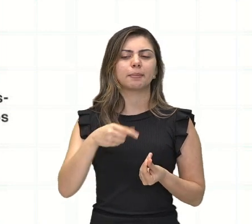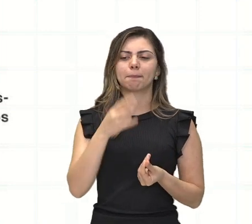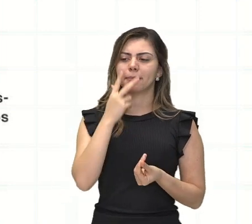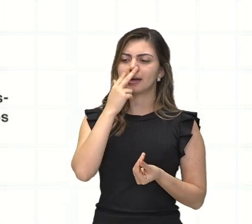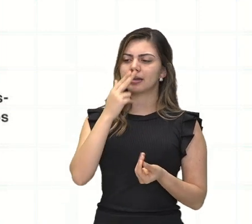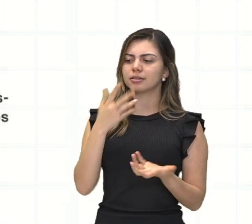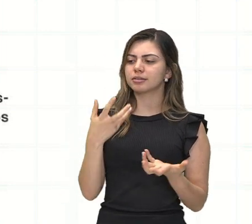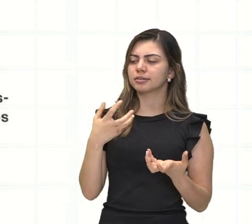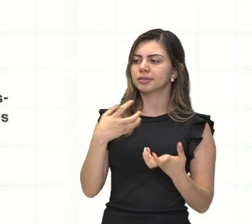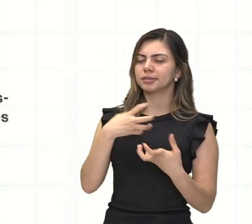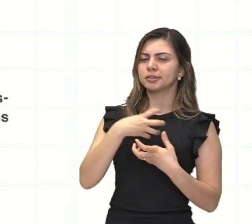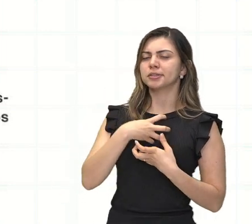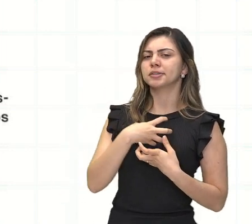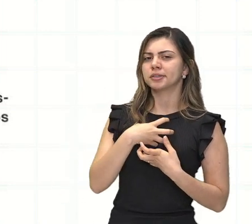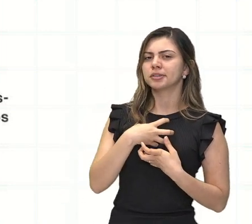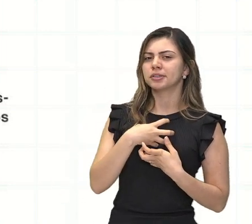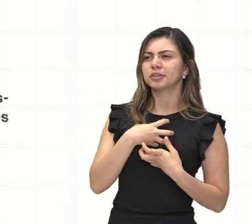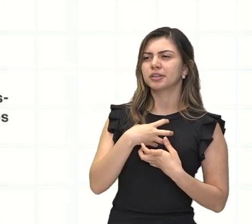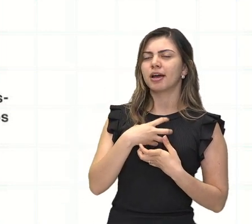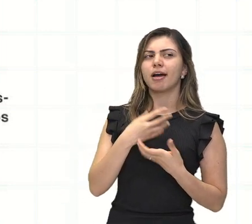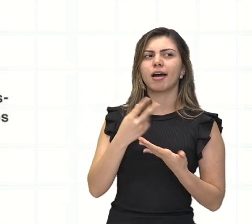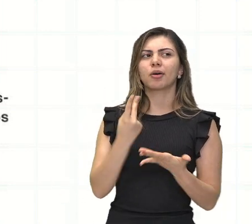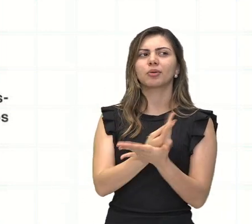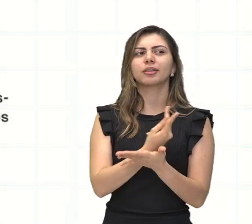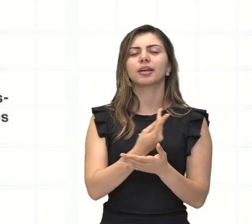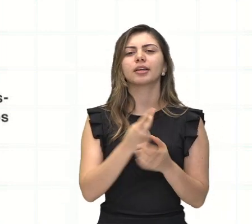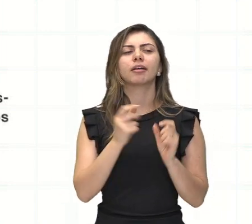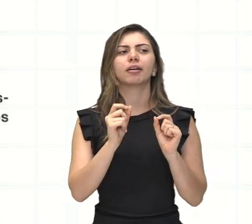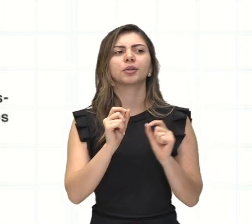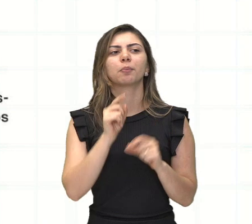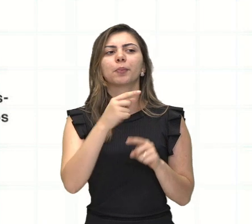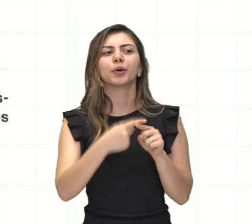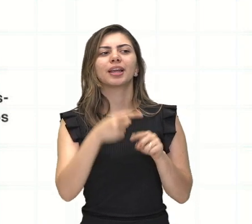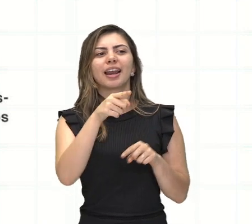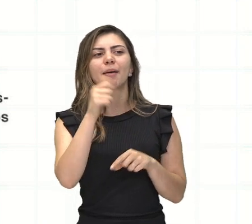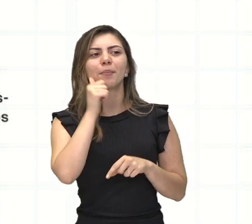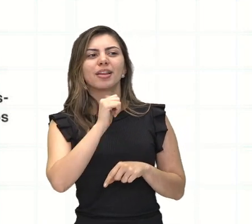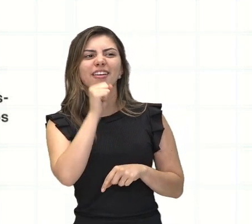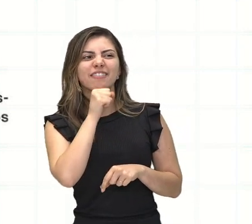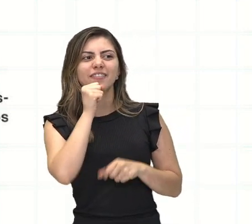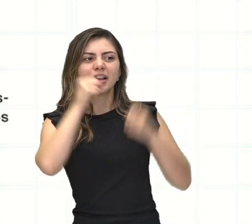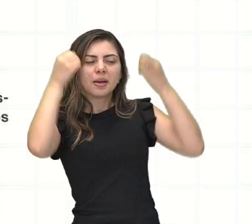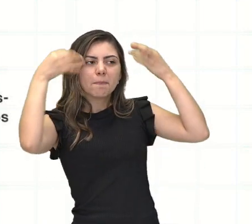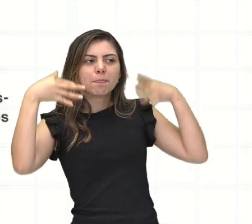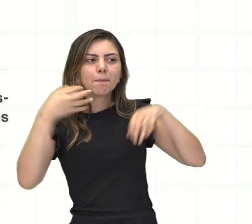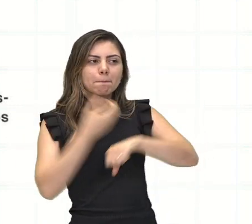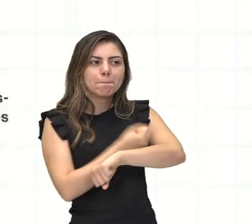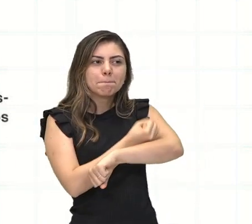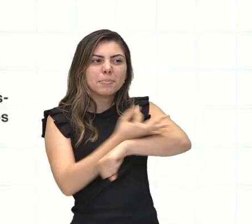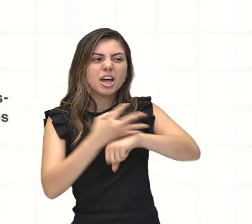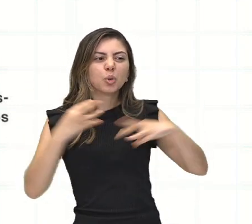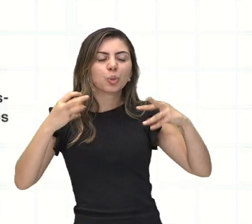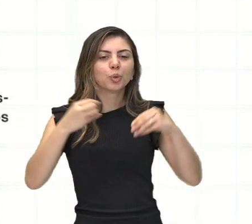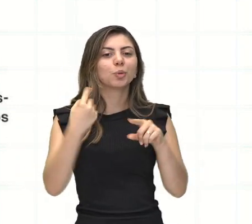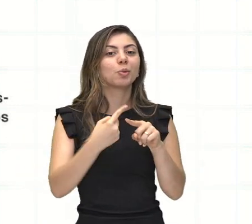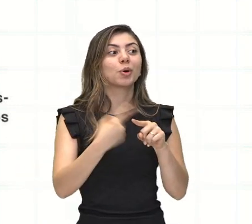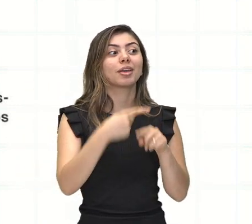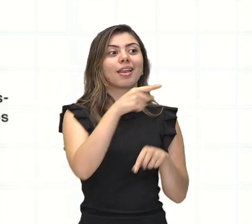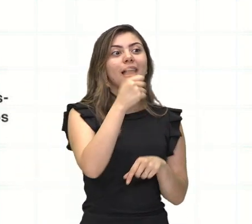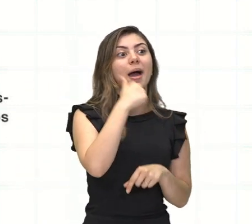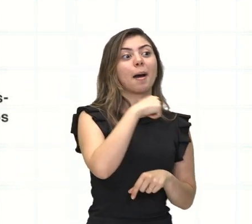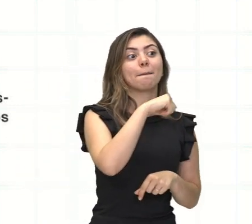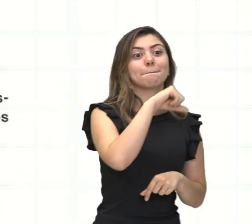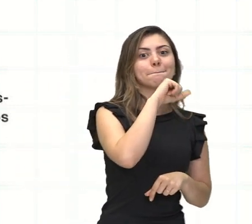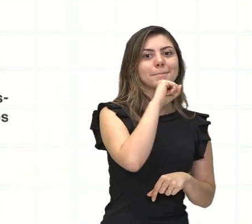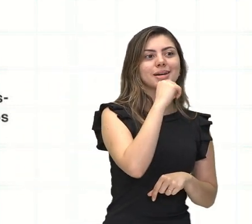desagradável. Porque se a avó dela está com o cabelo branco, é porque a mãe da menina